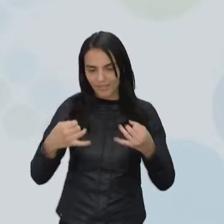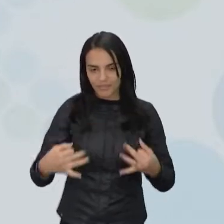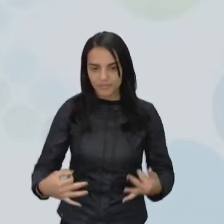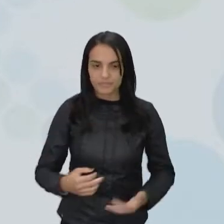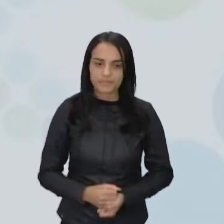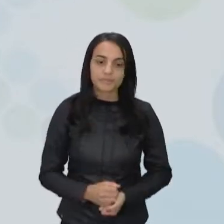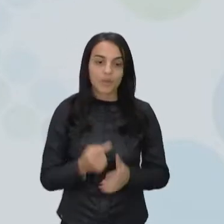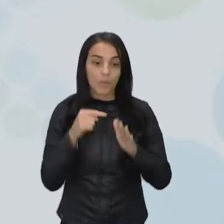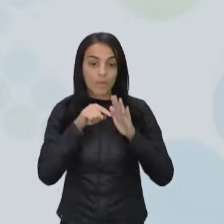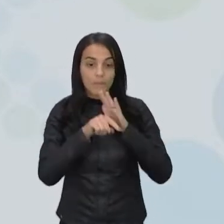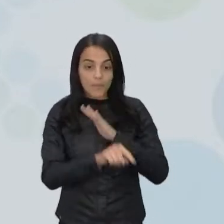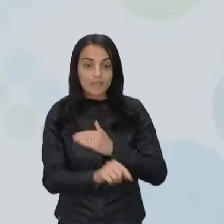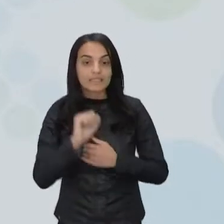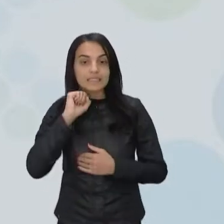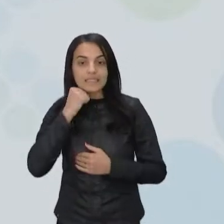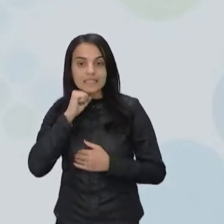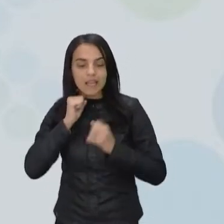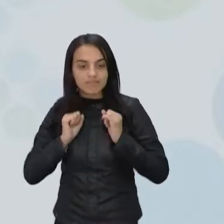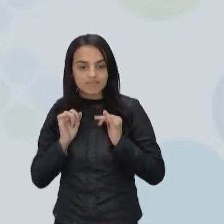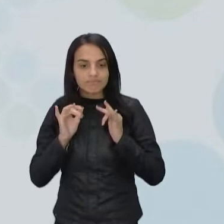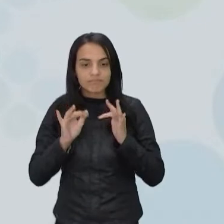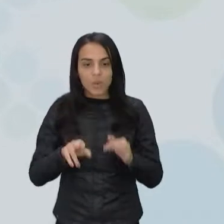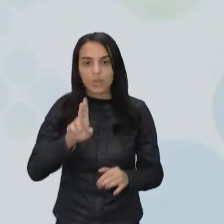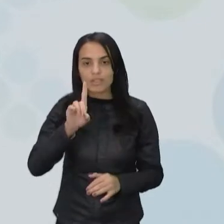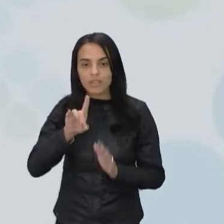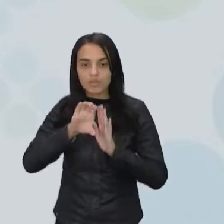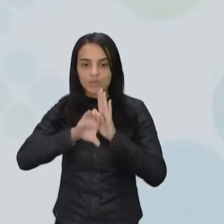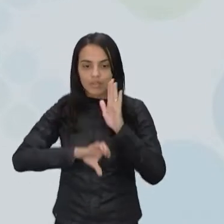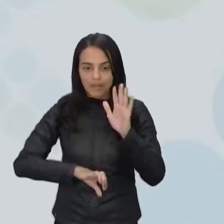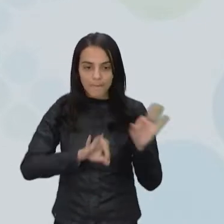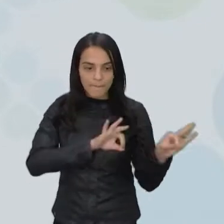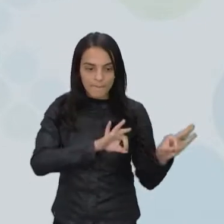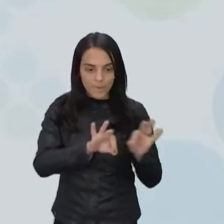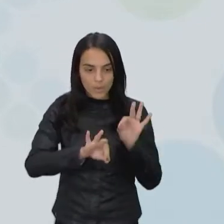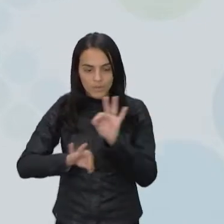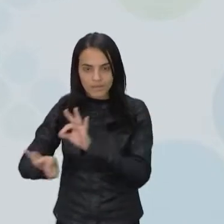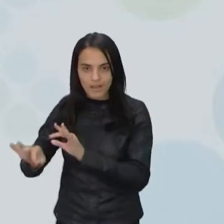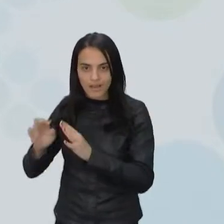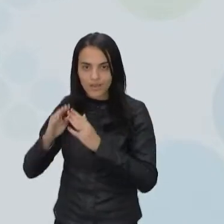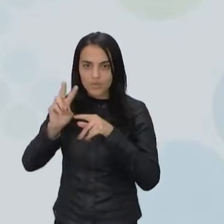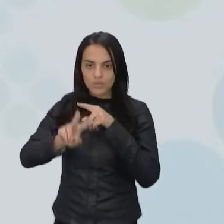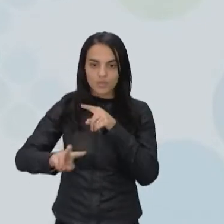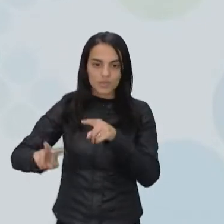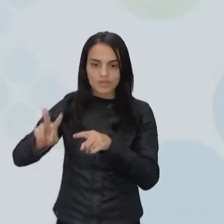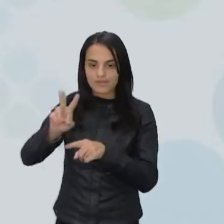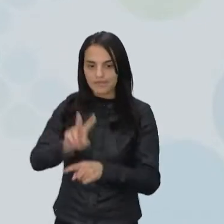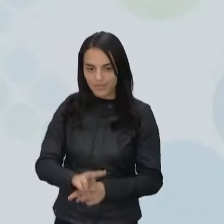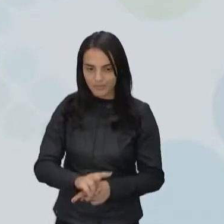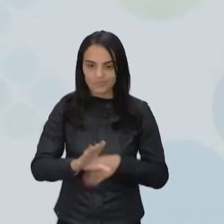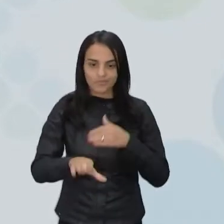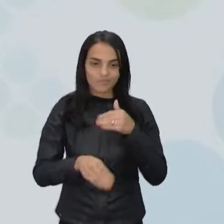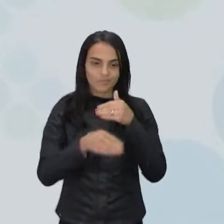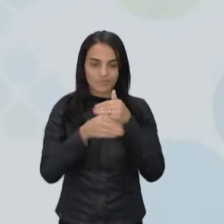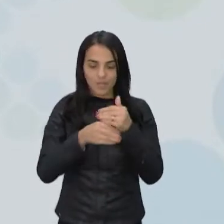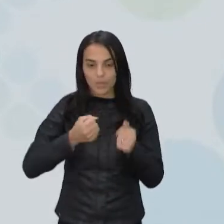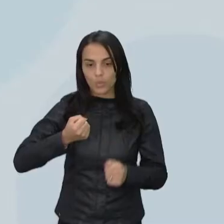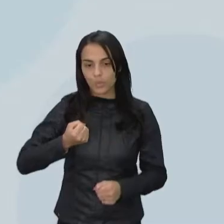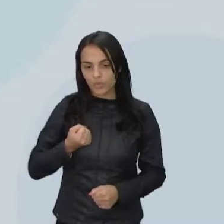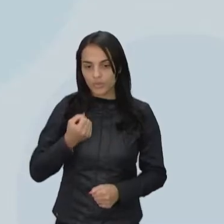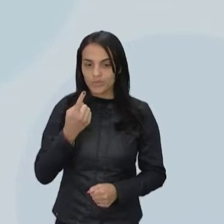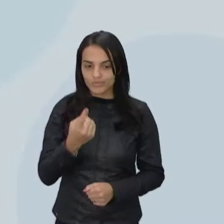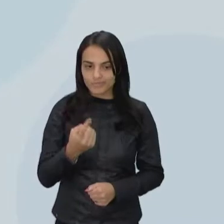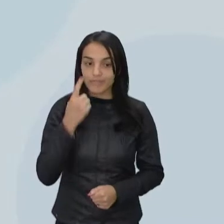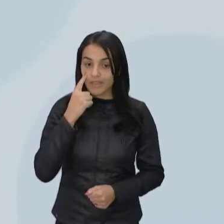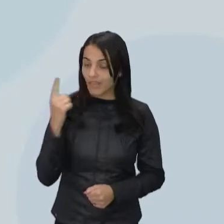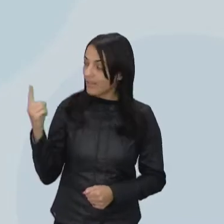o aprofundamento ciência em ação. Unidade curricular, projeto Casa Sustentável e componente curricular